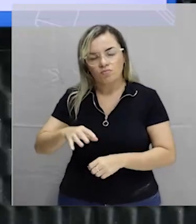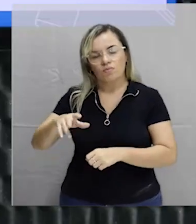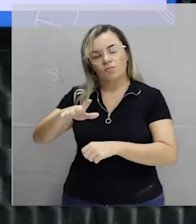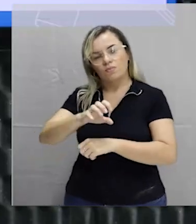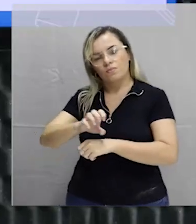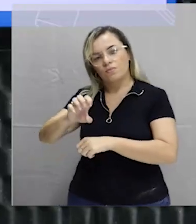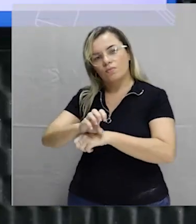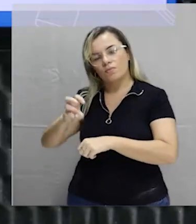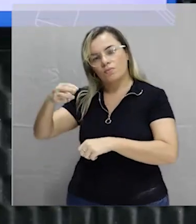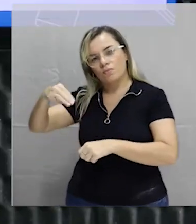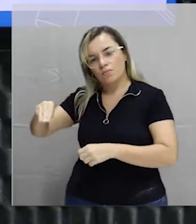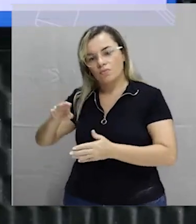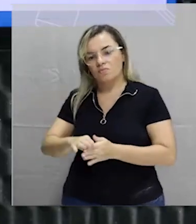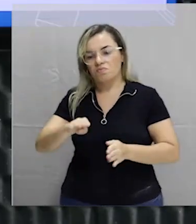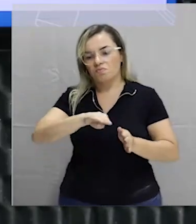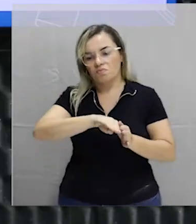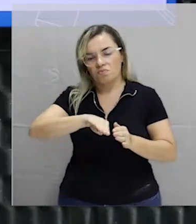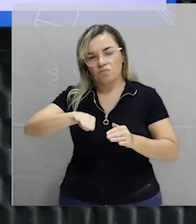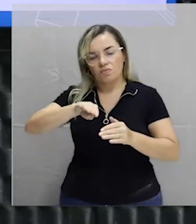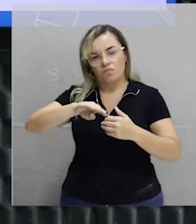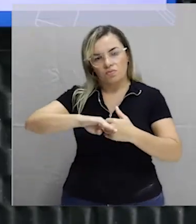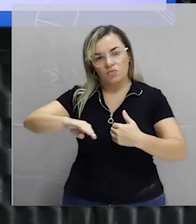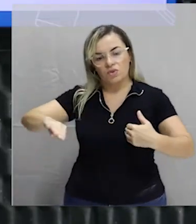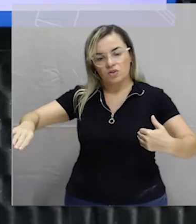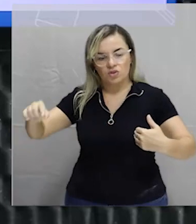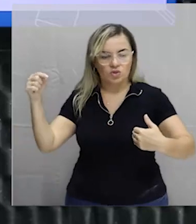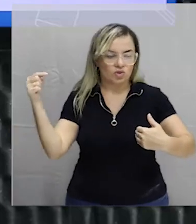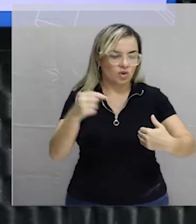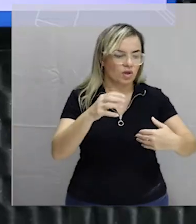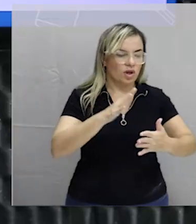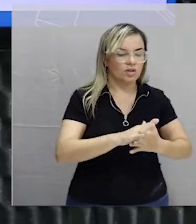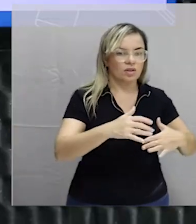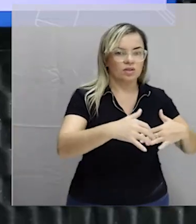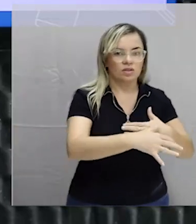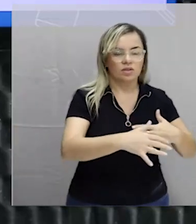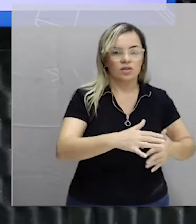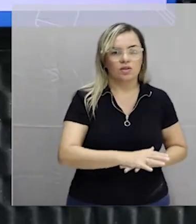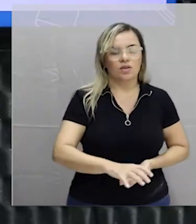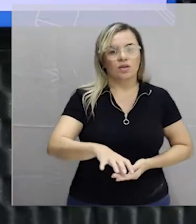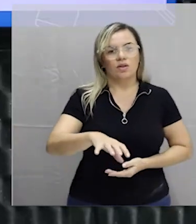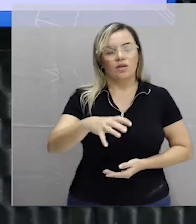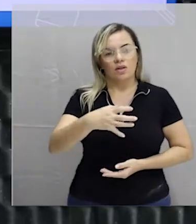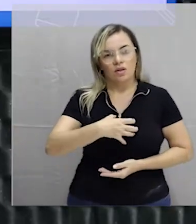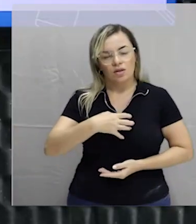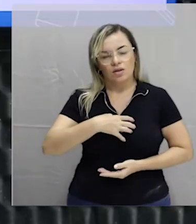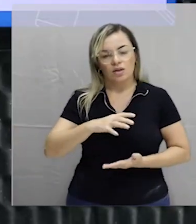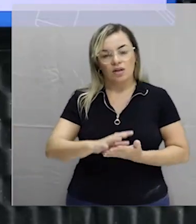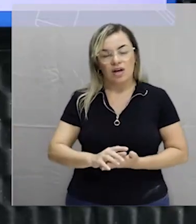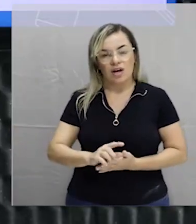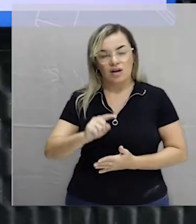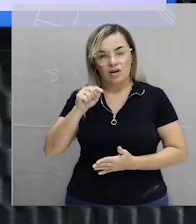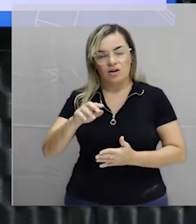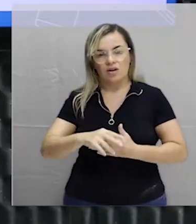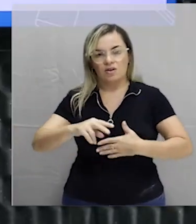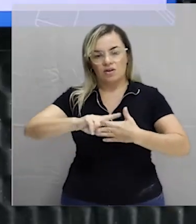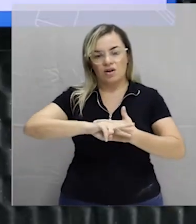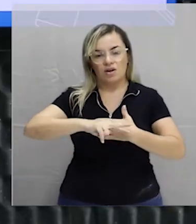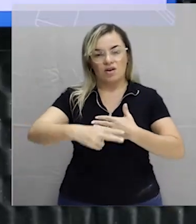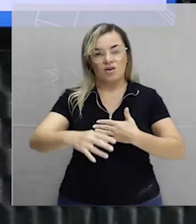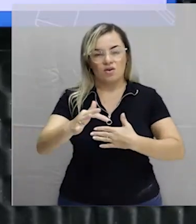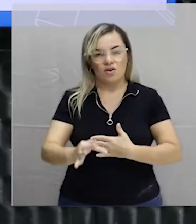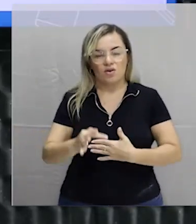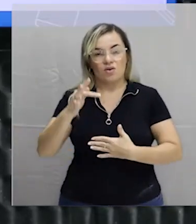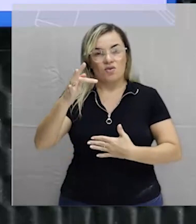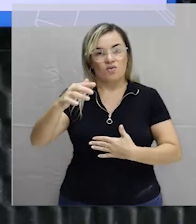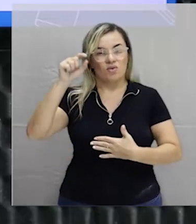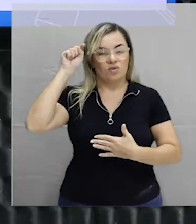de certa forma, ficando isolado, por exemplo, da Bahia, isso acaba refletindo futuramente em um dos motivos